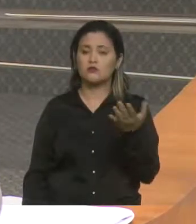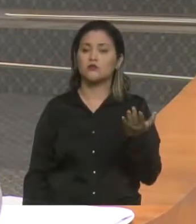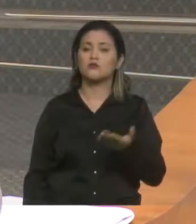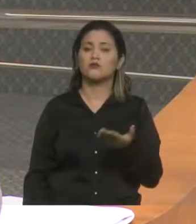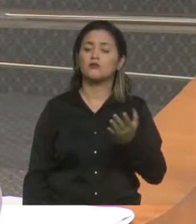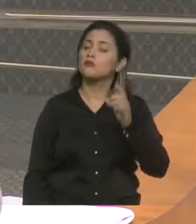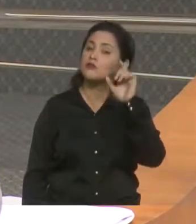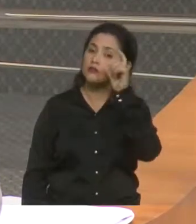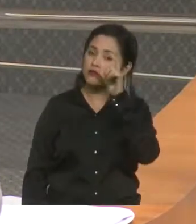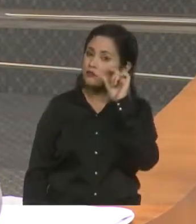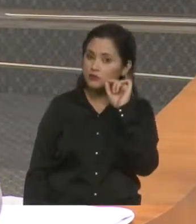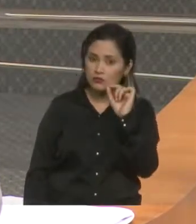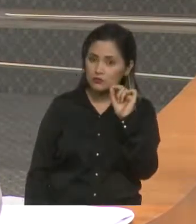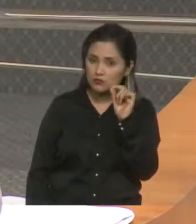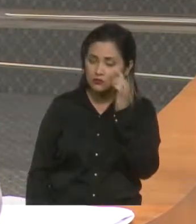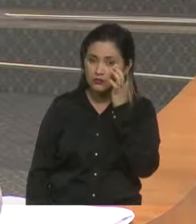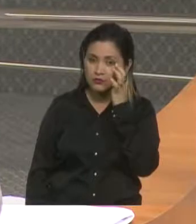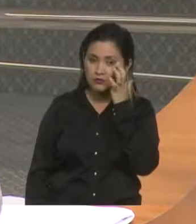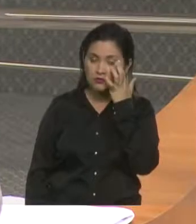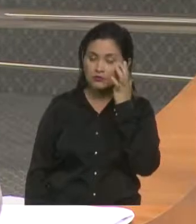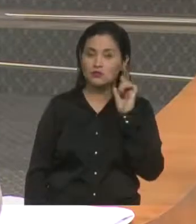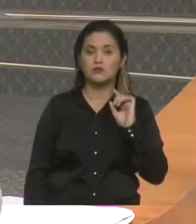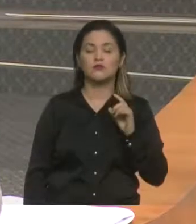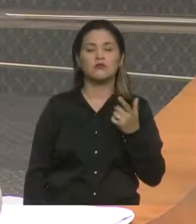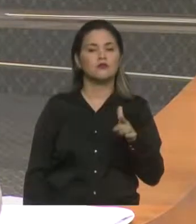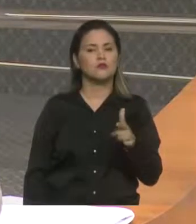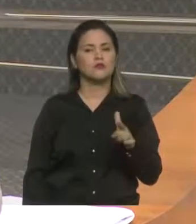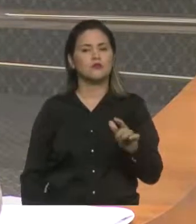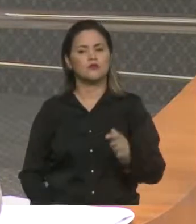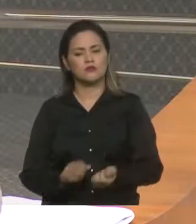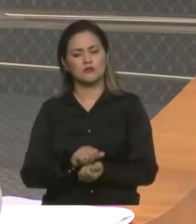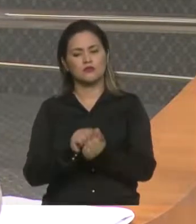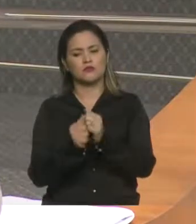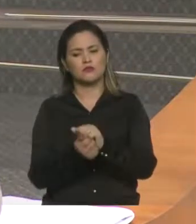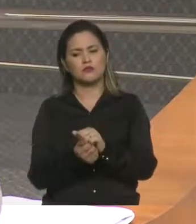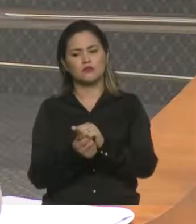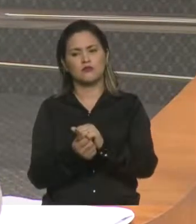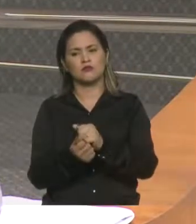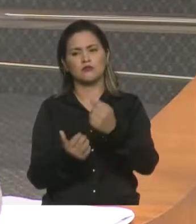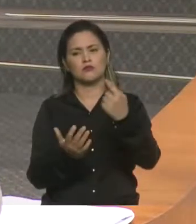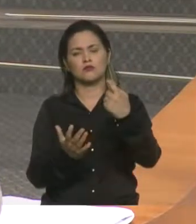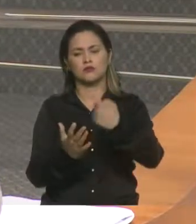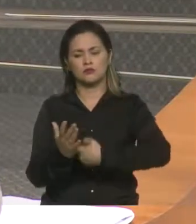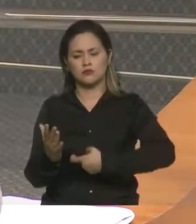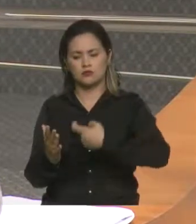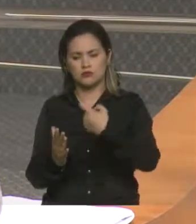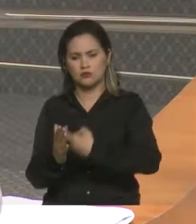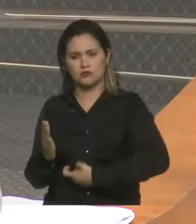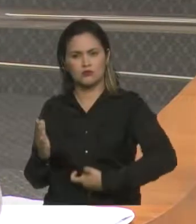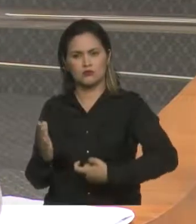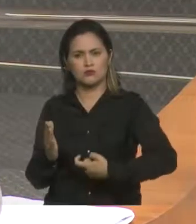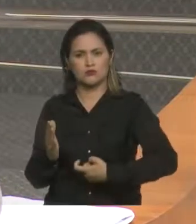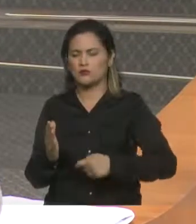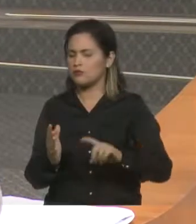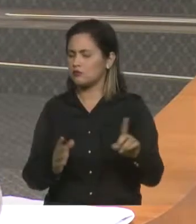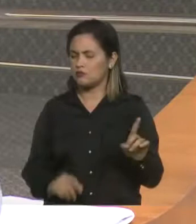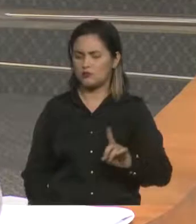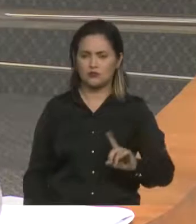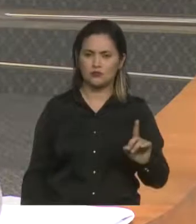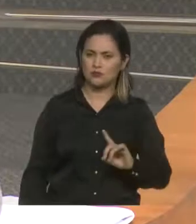interessante é que isso aqui não foi ajuste de redação, deputado Arnaldo Melo. 10 meses depois, não se faz ajuste de